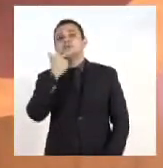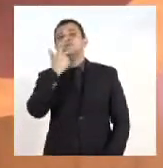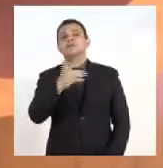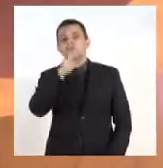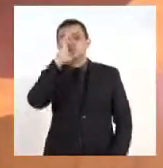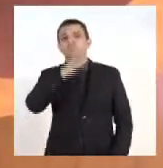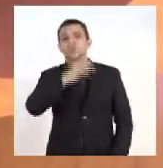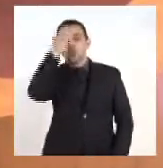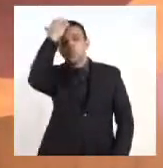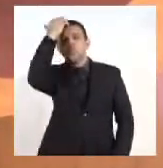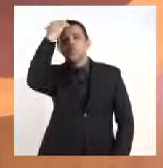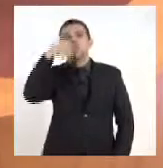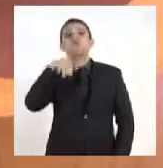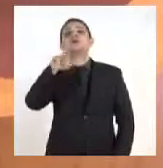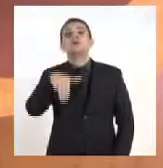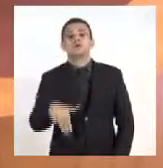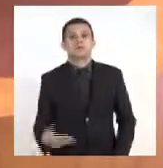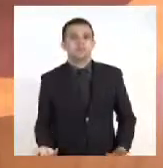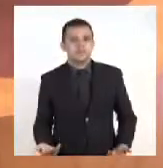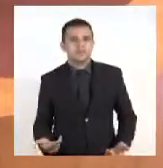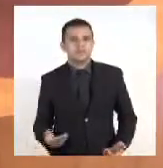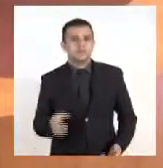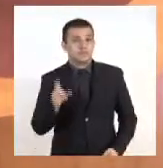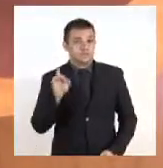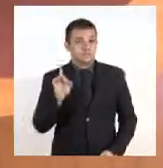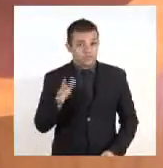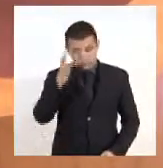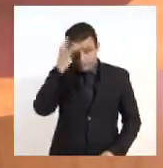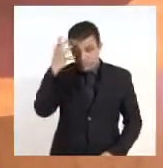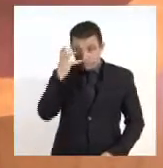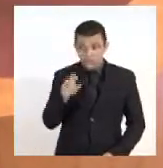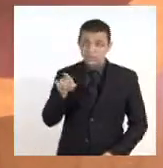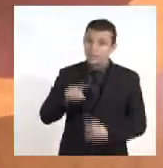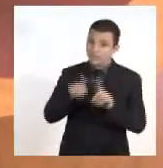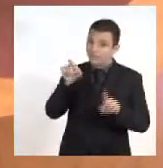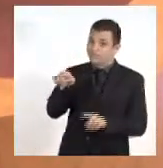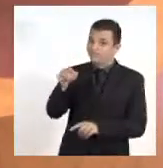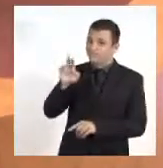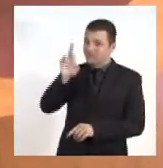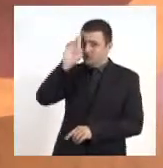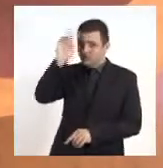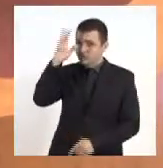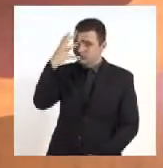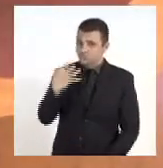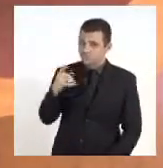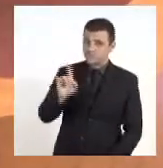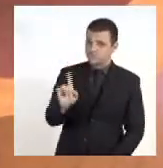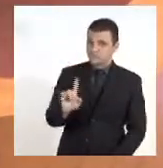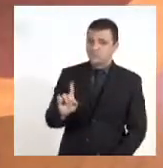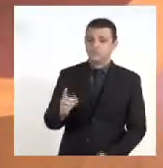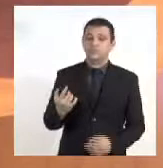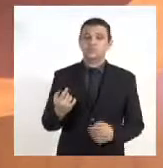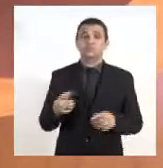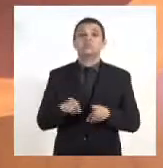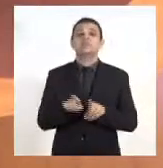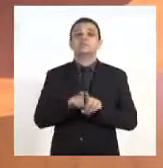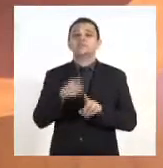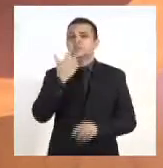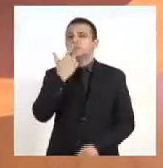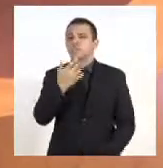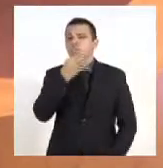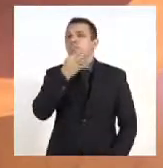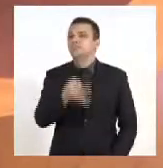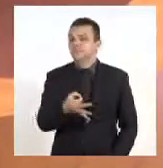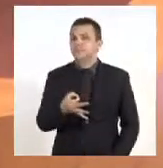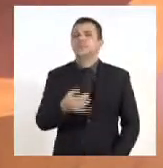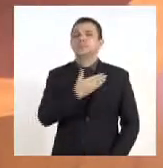não é, que acontece com aquela direção do hospital de Coroatá. Então, eu sinceramente acho que o governo, ao invés